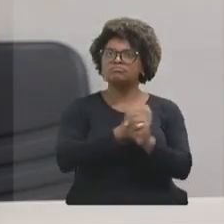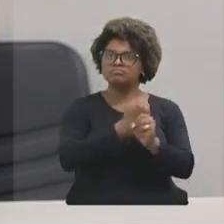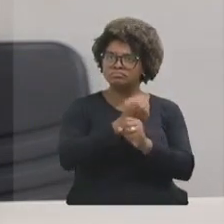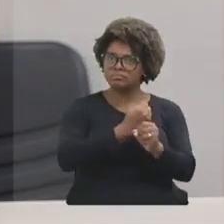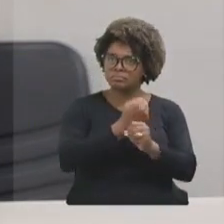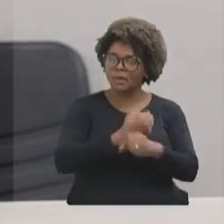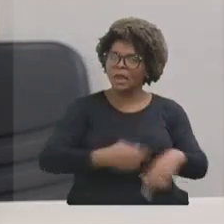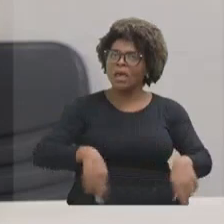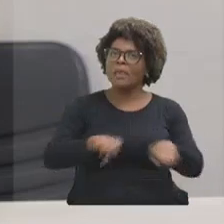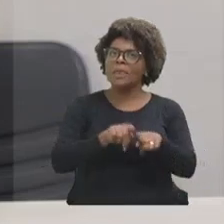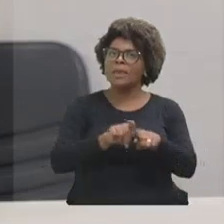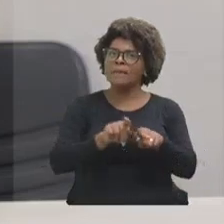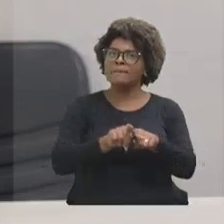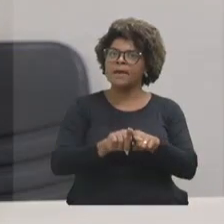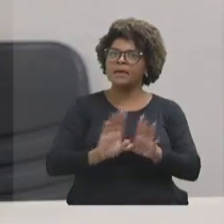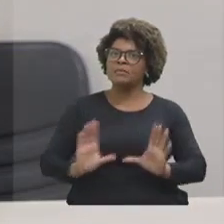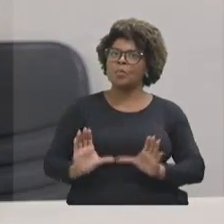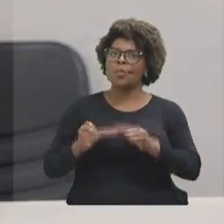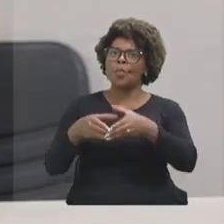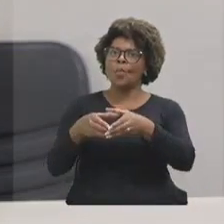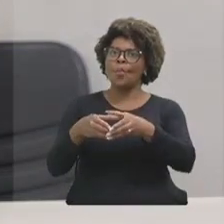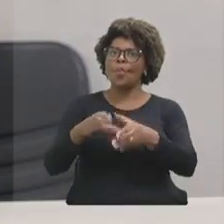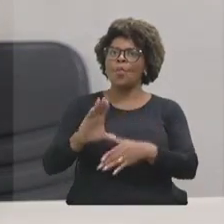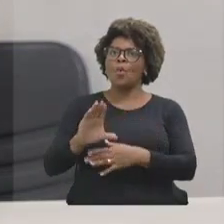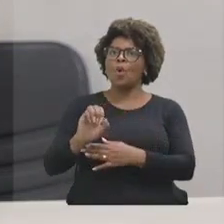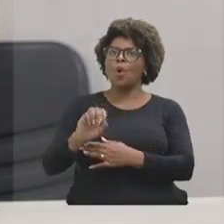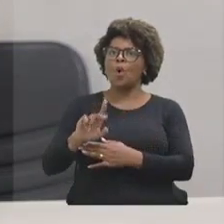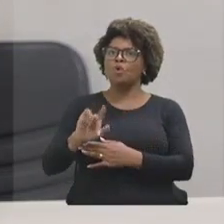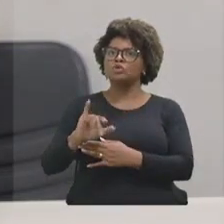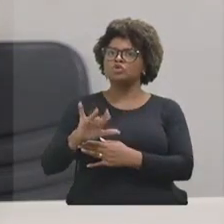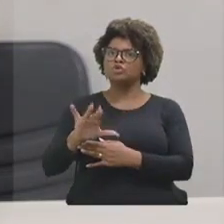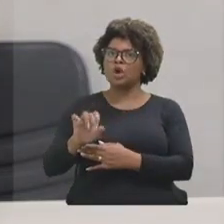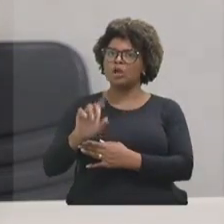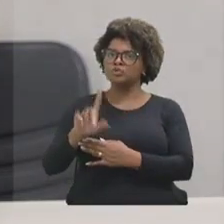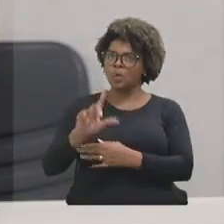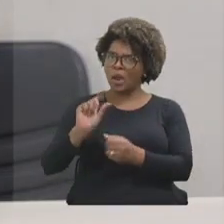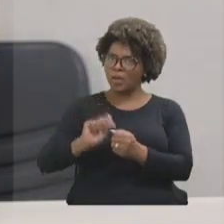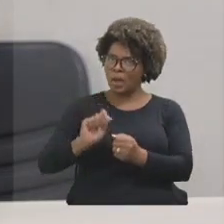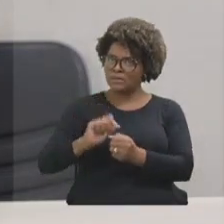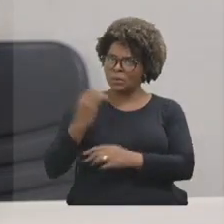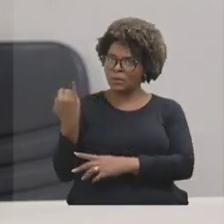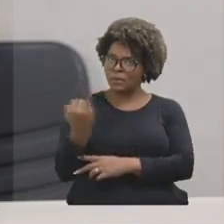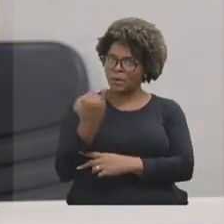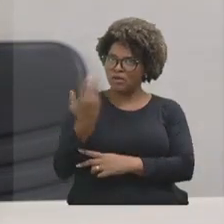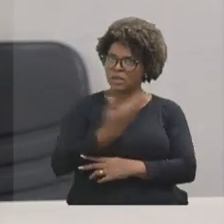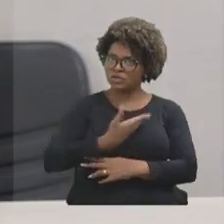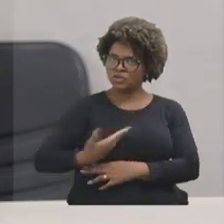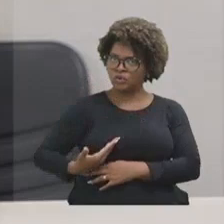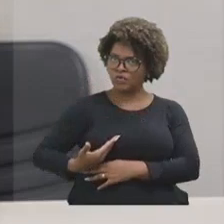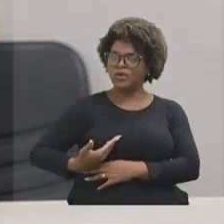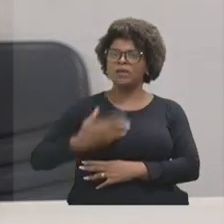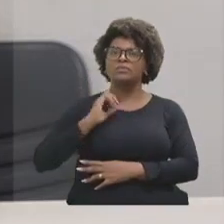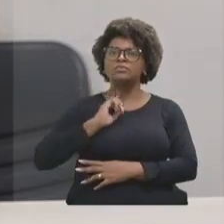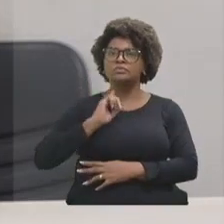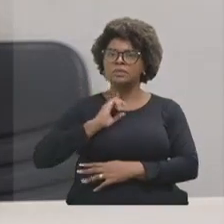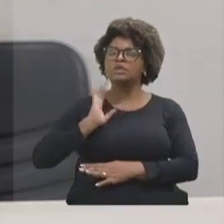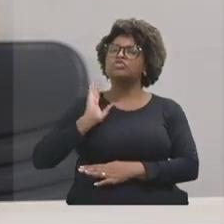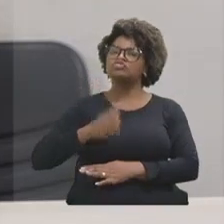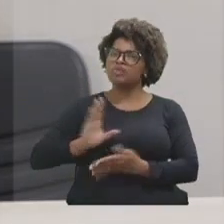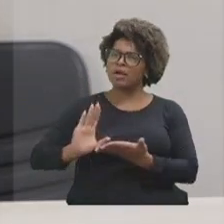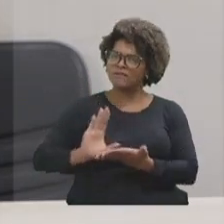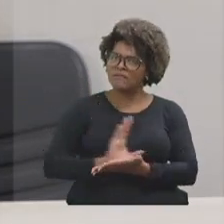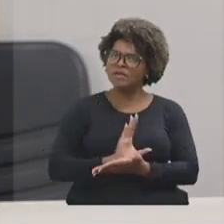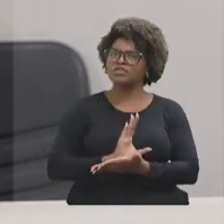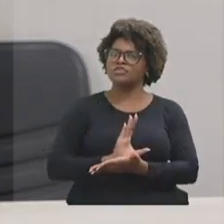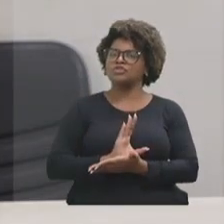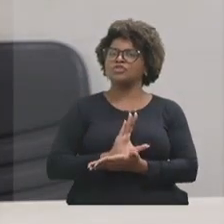importante dizer que o consórcio é uma ação muito importante do governo de Minas nós já investimos em consórcio como se